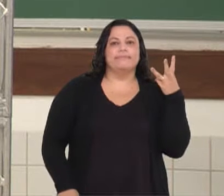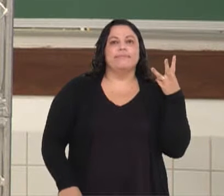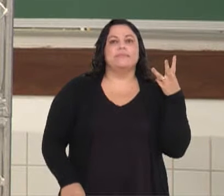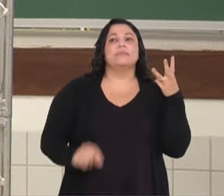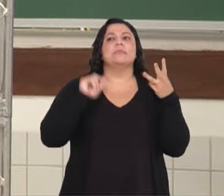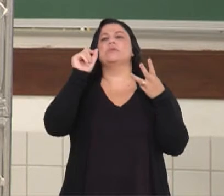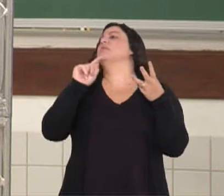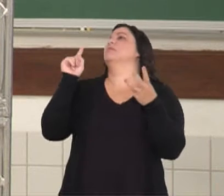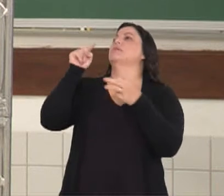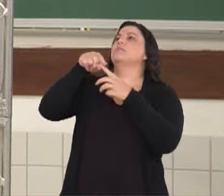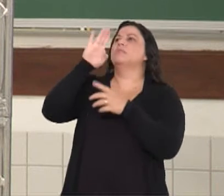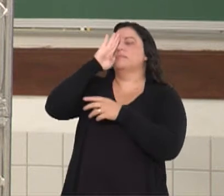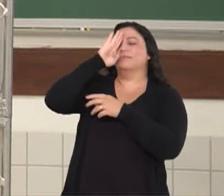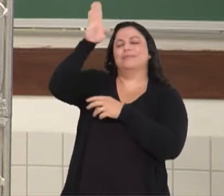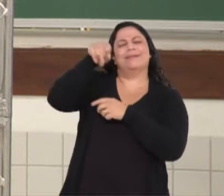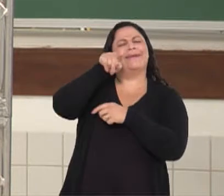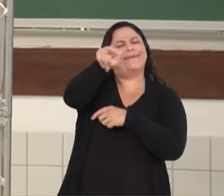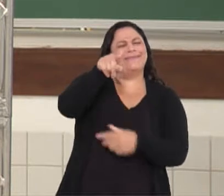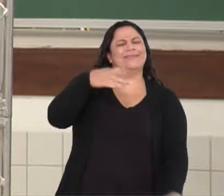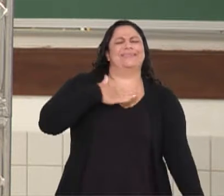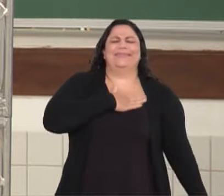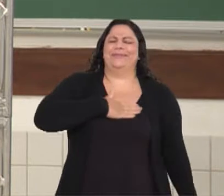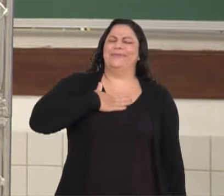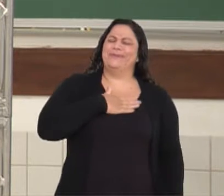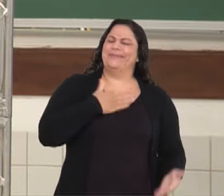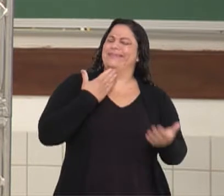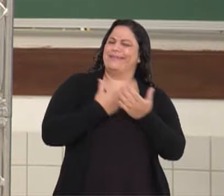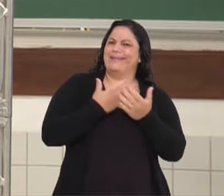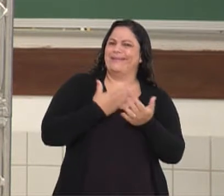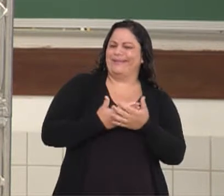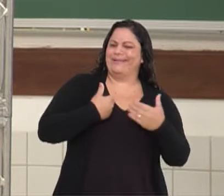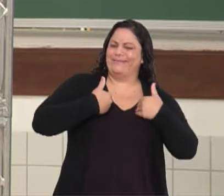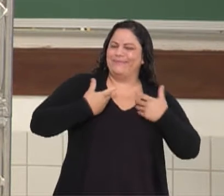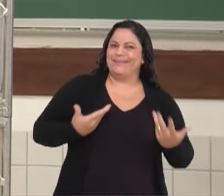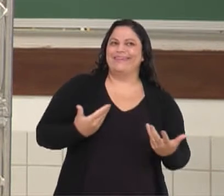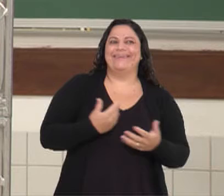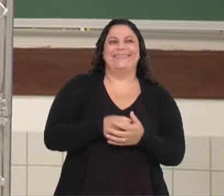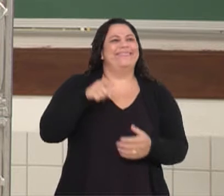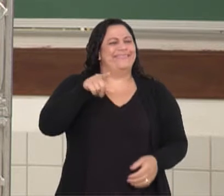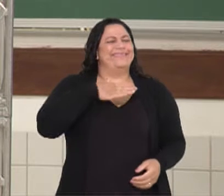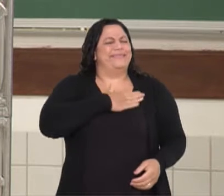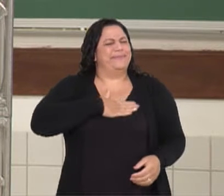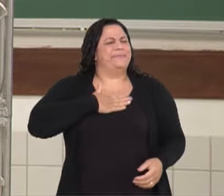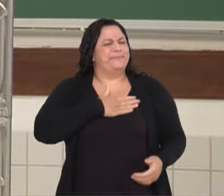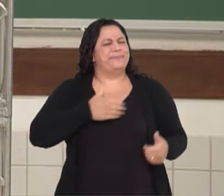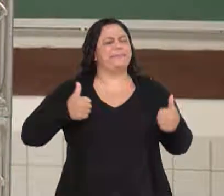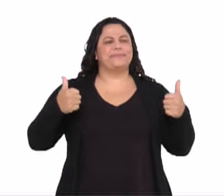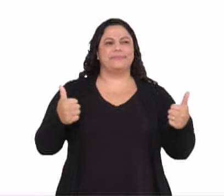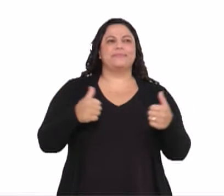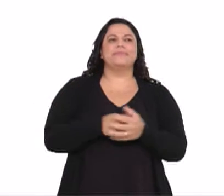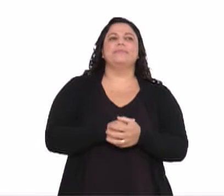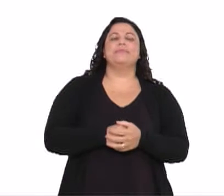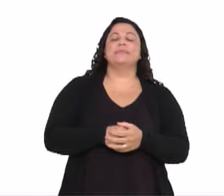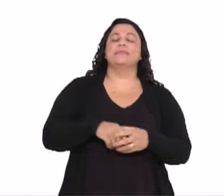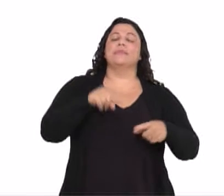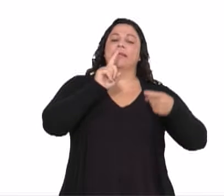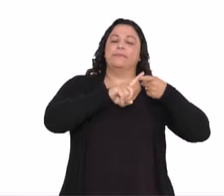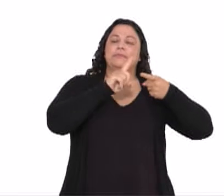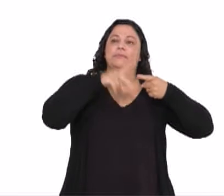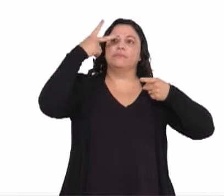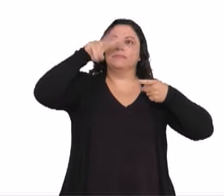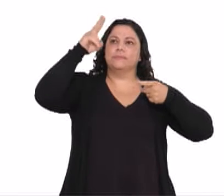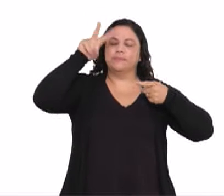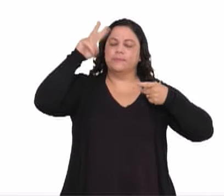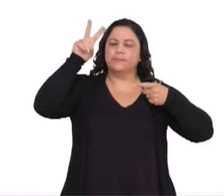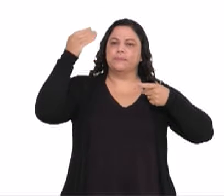principal objetivo é você gostar da minha aula. Você tem que gostar. Presta atenção lá. Vamos lá, nossos três objetivos. Relembrar a divisão